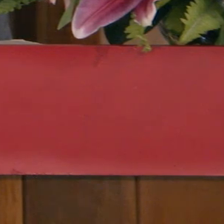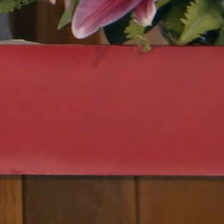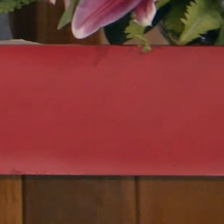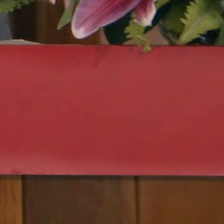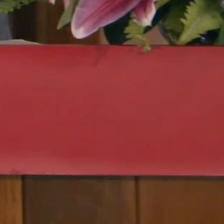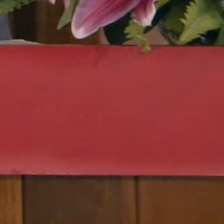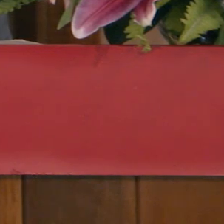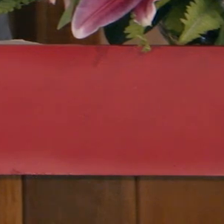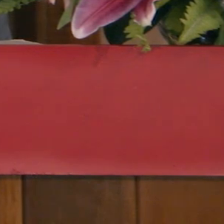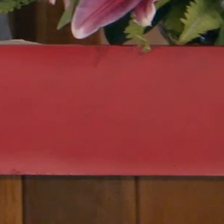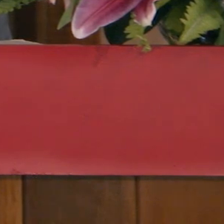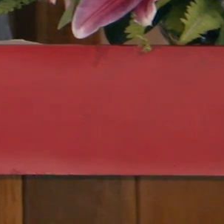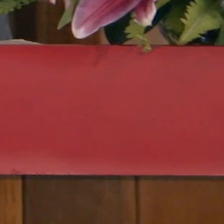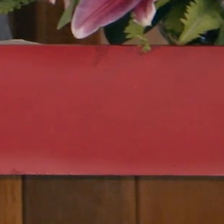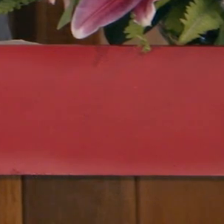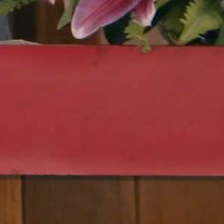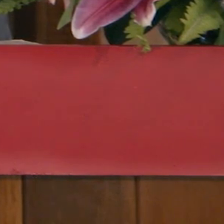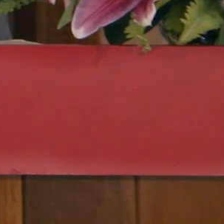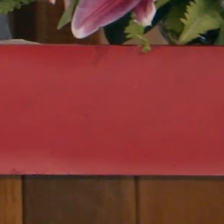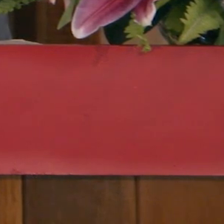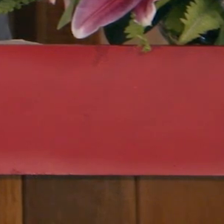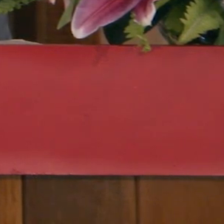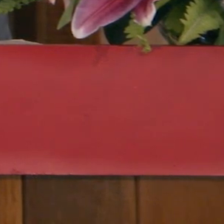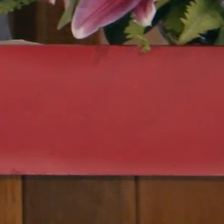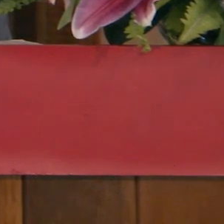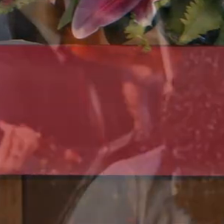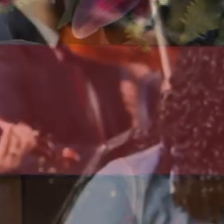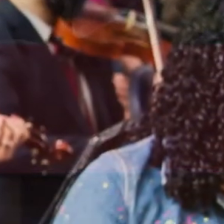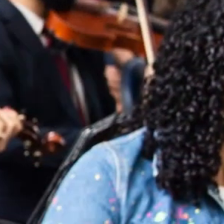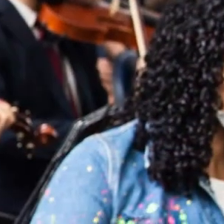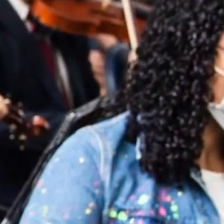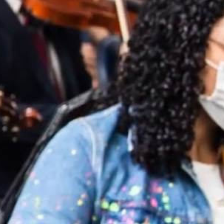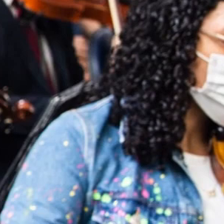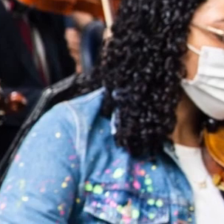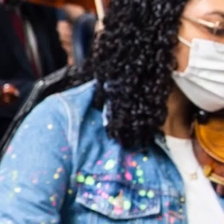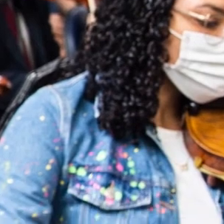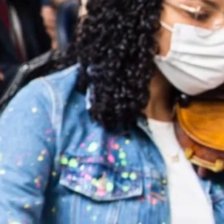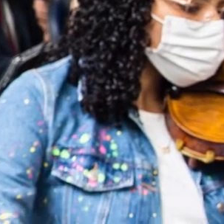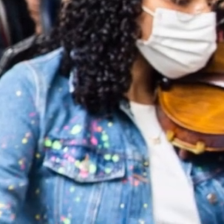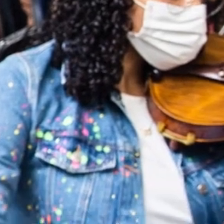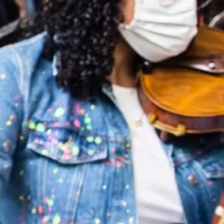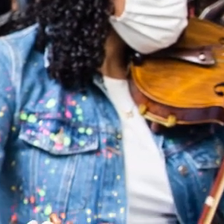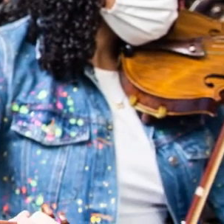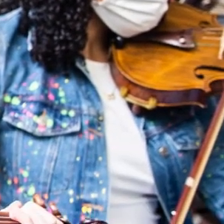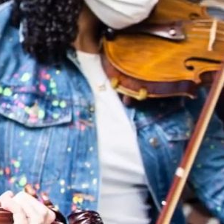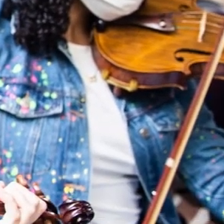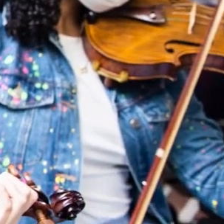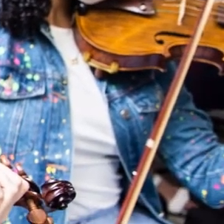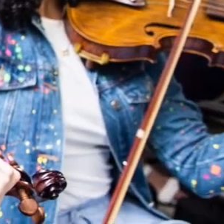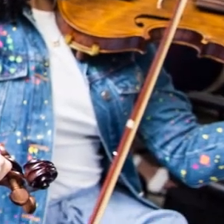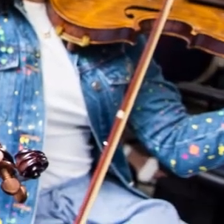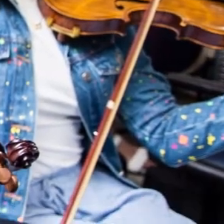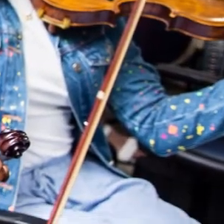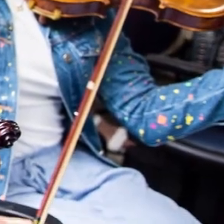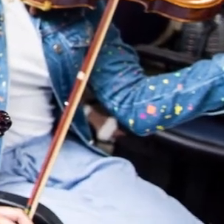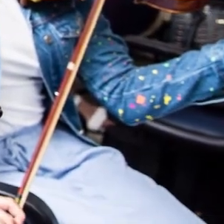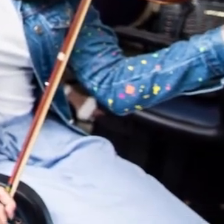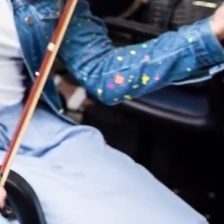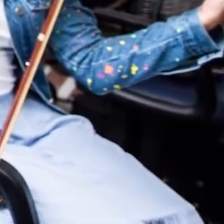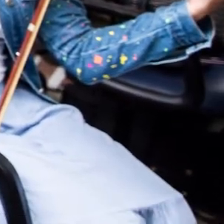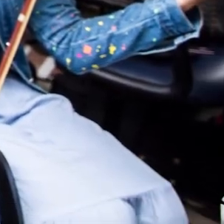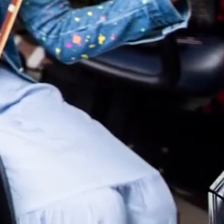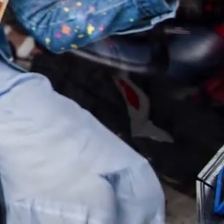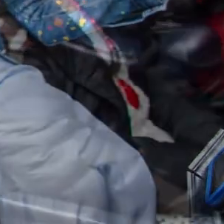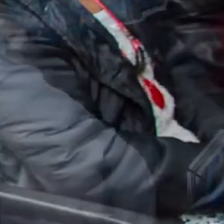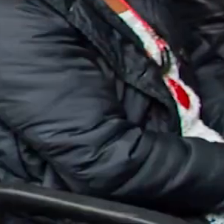no cargo de governadora, está exercendo, é a governadora em exercício no estado do Espírito Santo. Então,